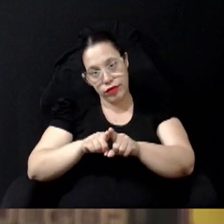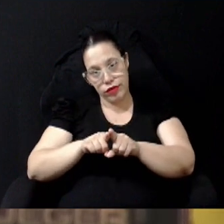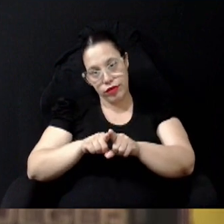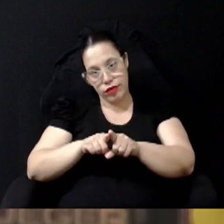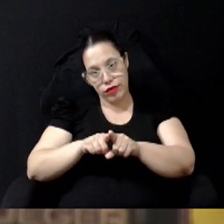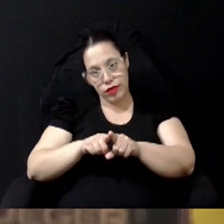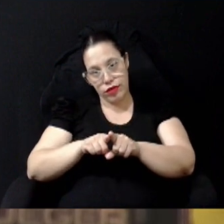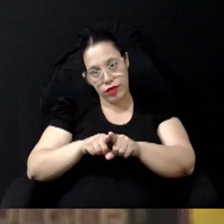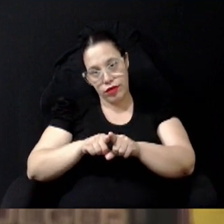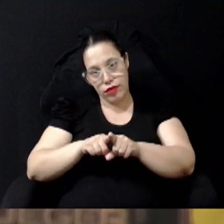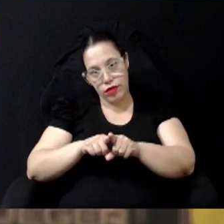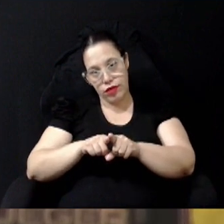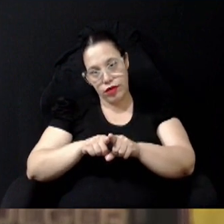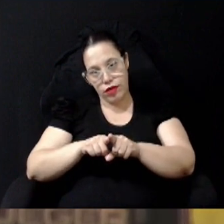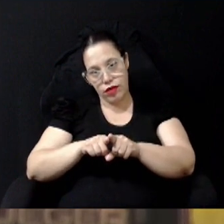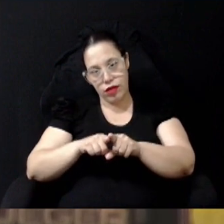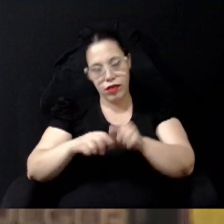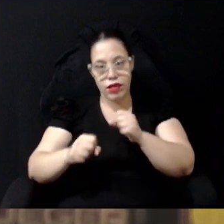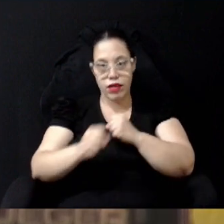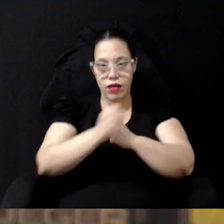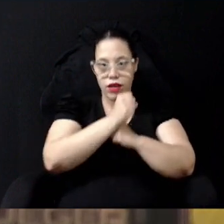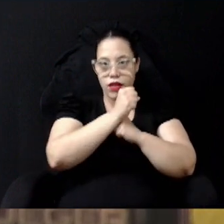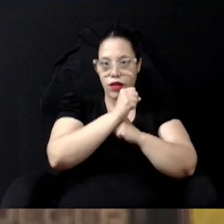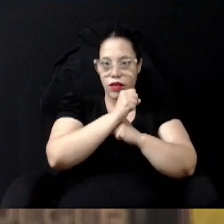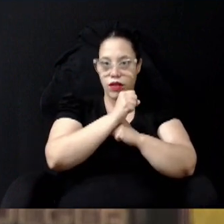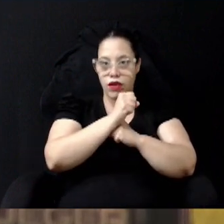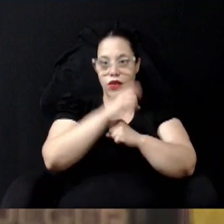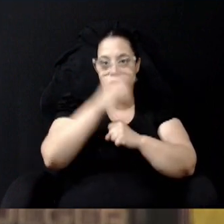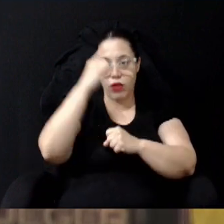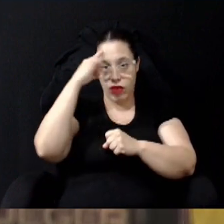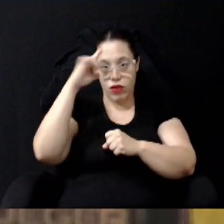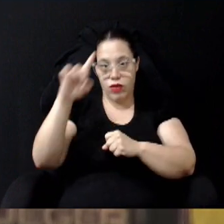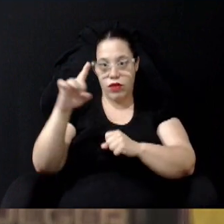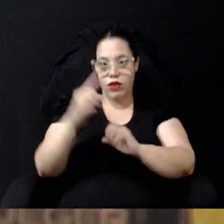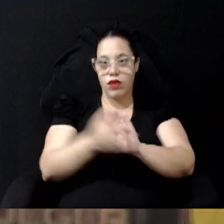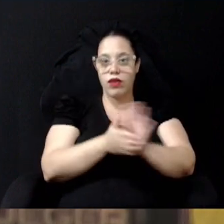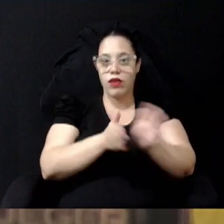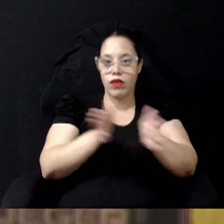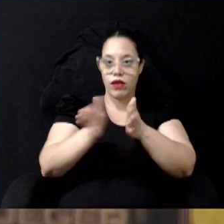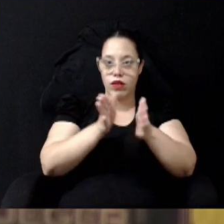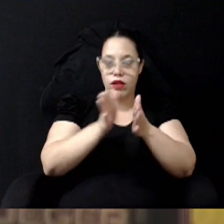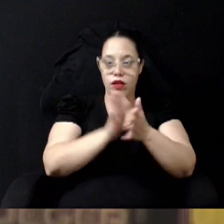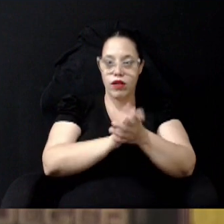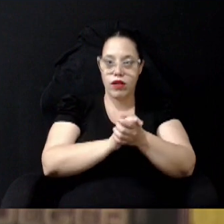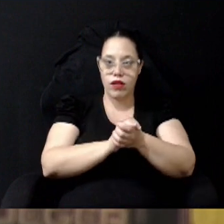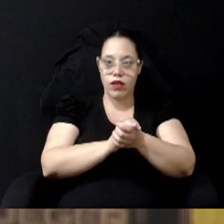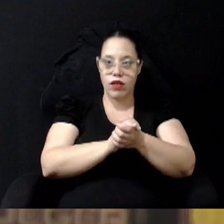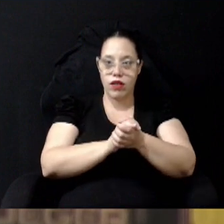que protegem a gente todos os dias pelo nosso caminho, pela nossa jornada.